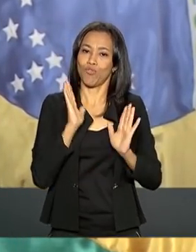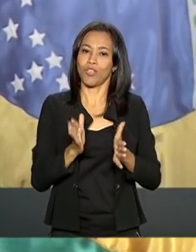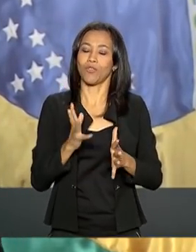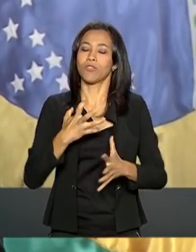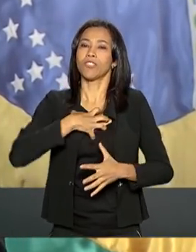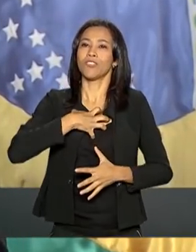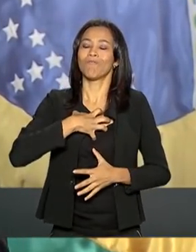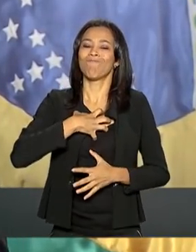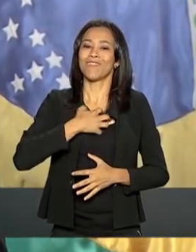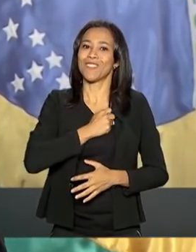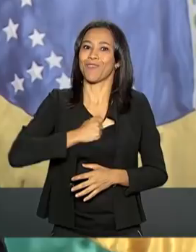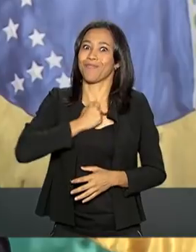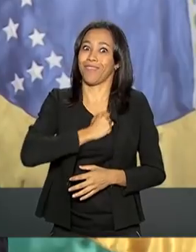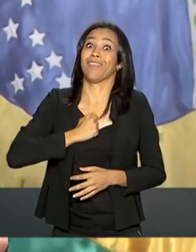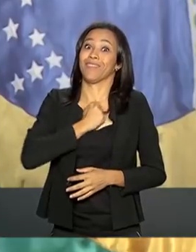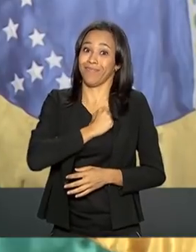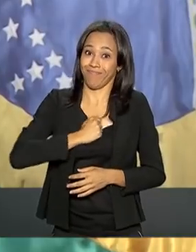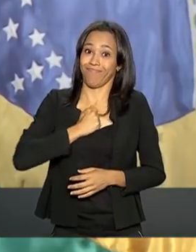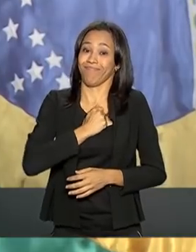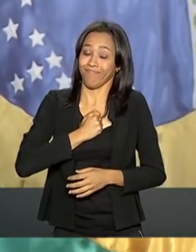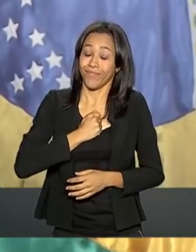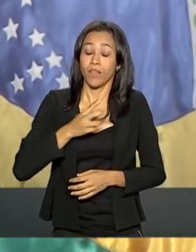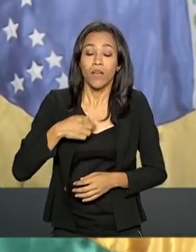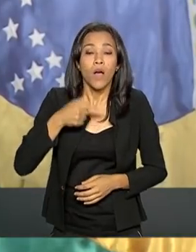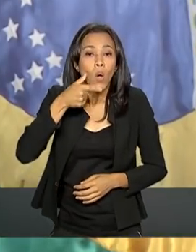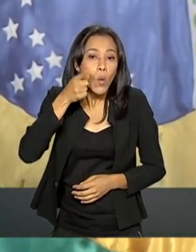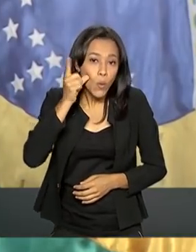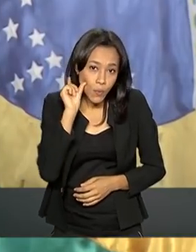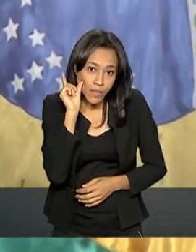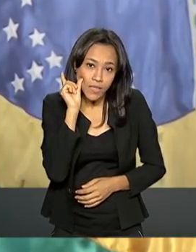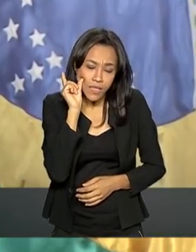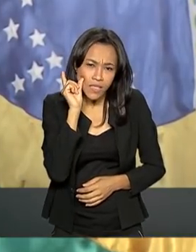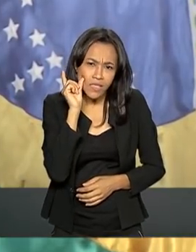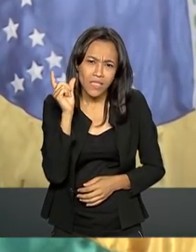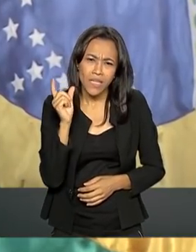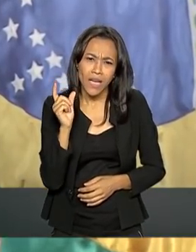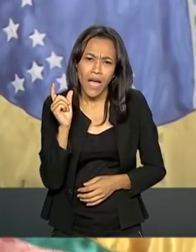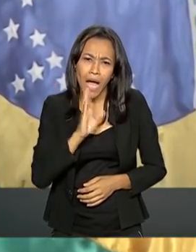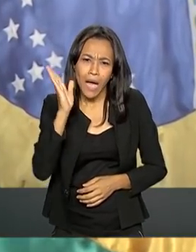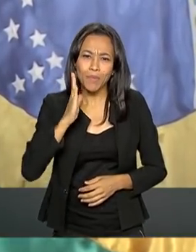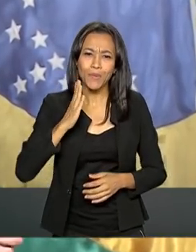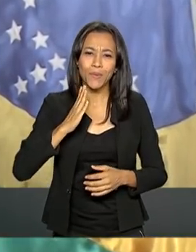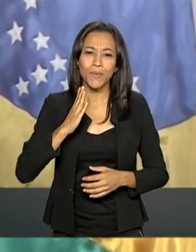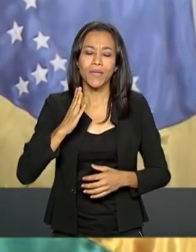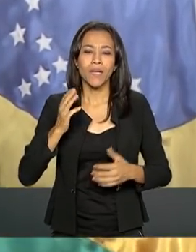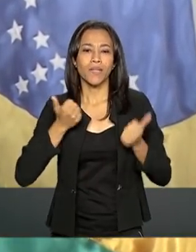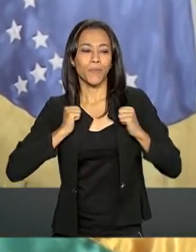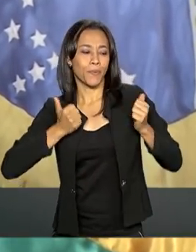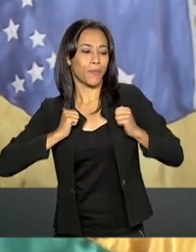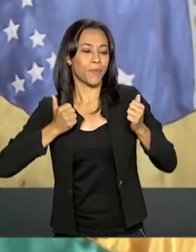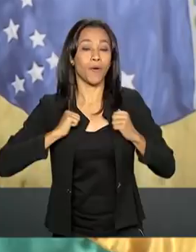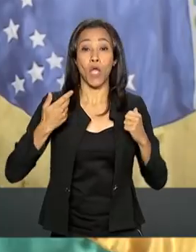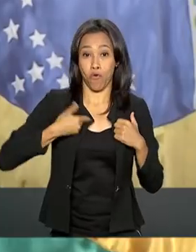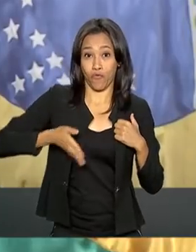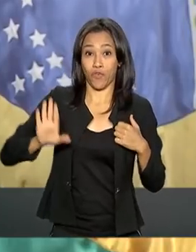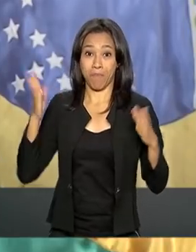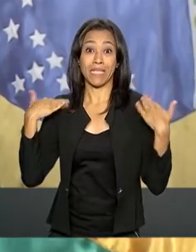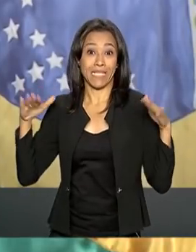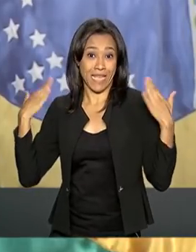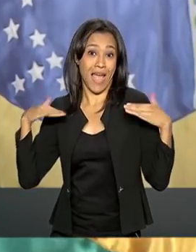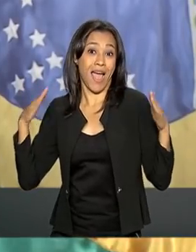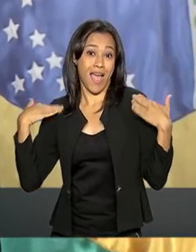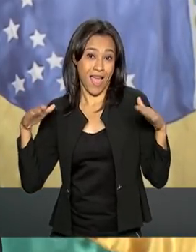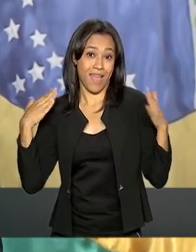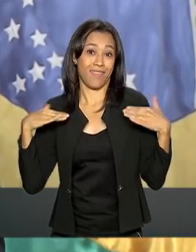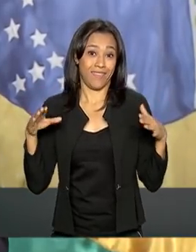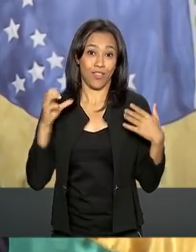com saudades. Ontem, num raro momento de folga, indo passear no shopping seu aqui,